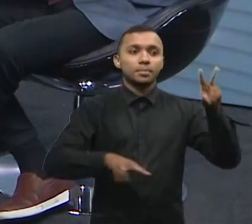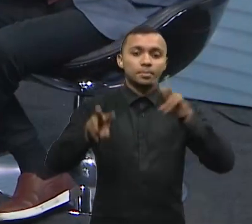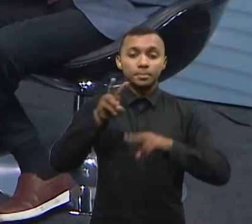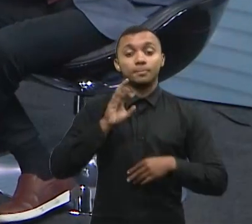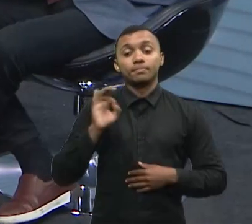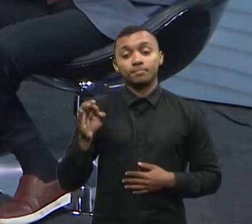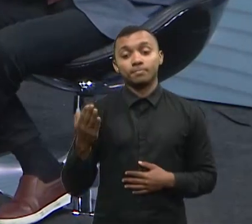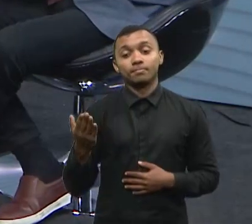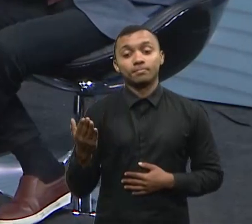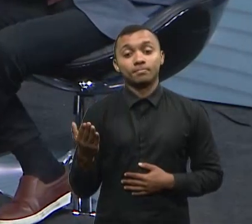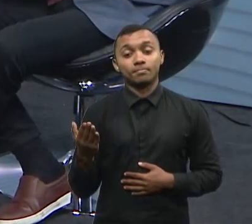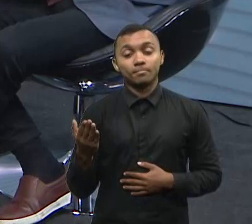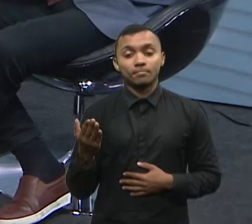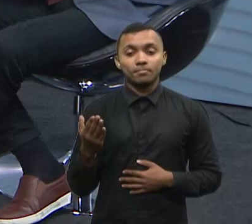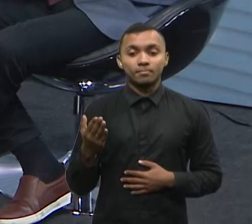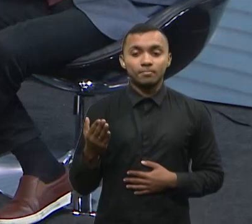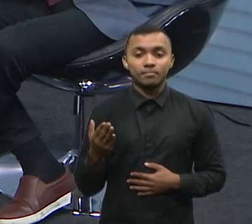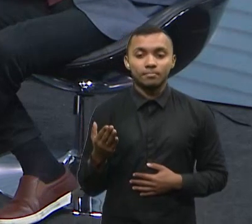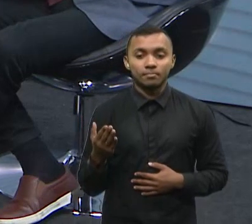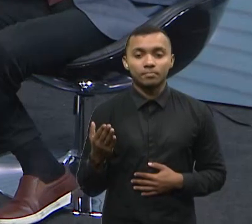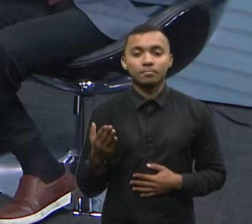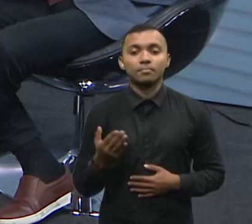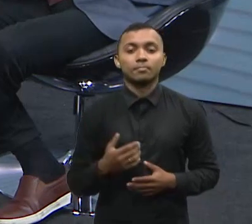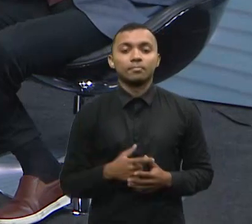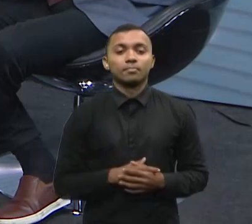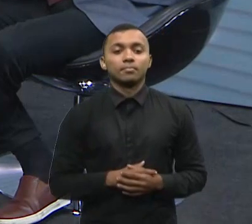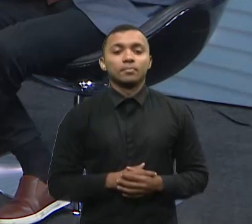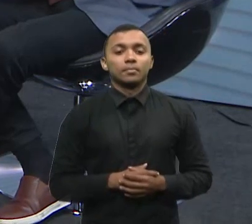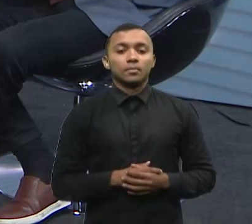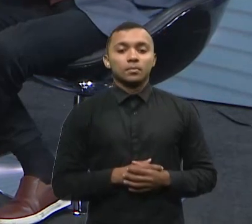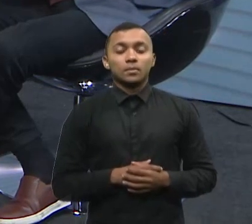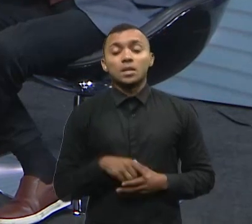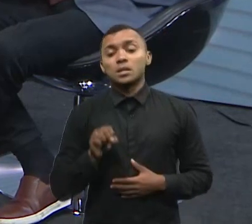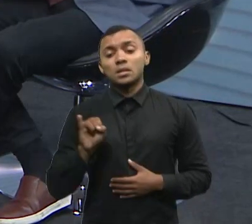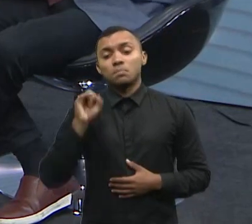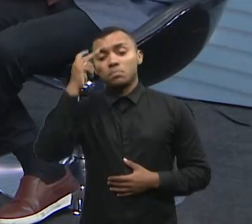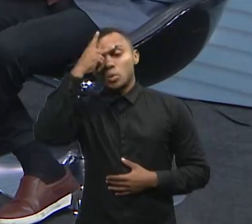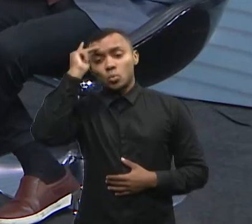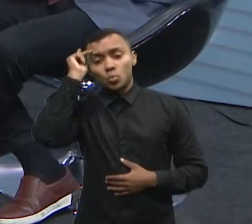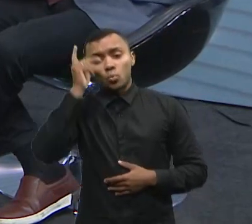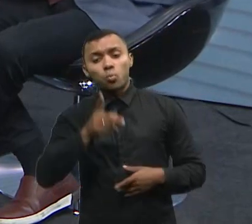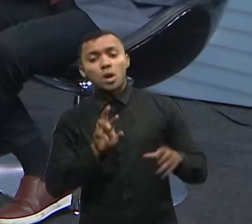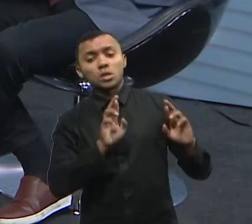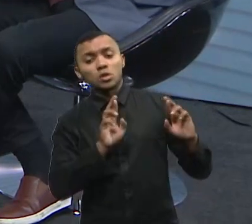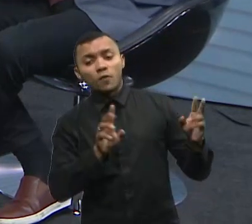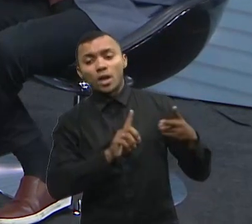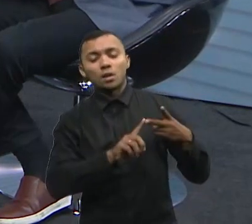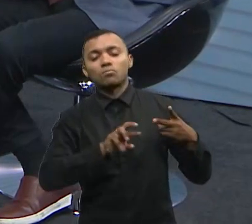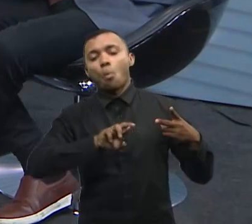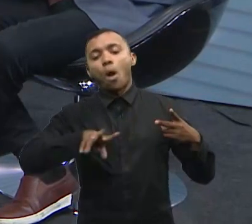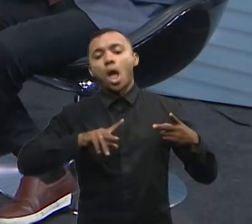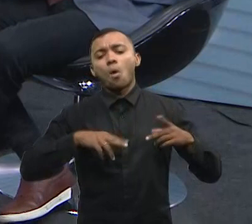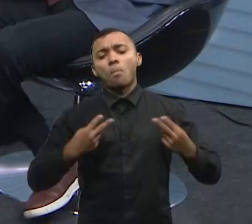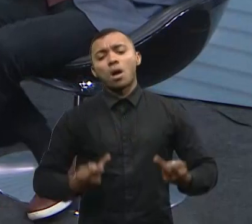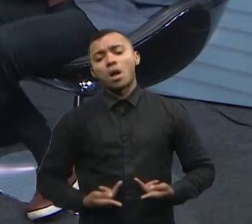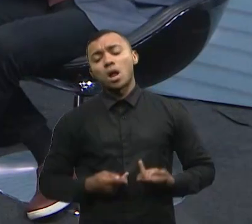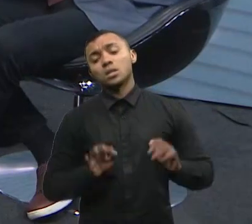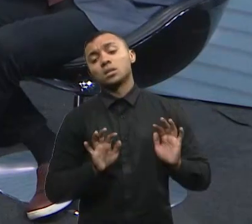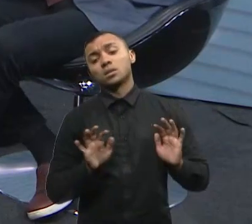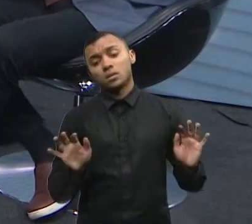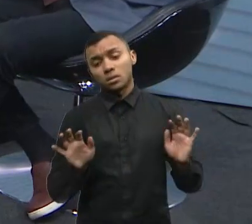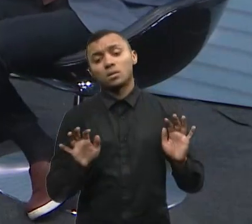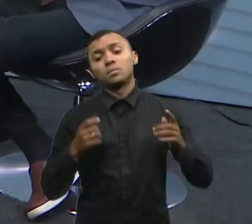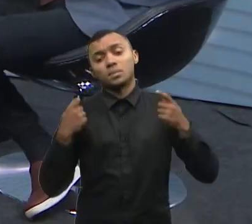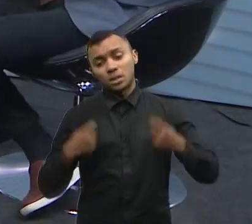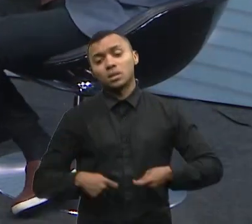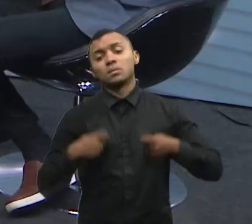equivocadas, né, de que é uma pessoa diferente, que não é um ser humano. Essas coisas que a gente